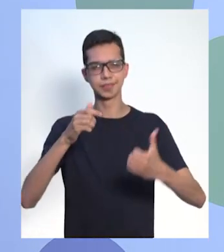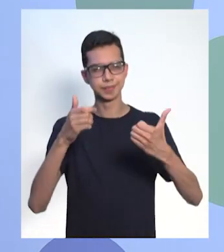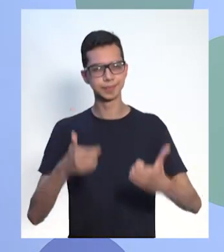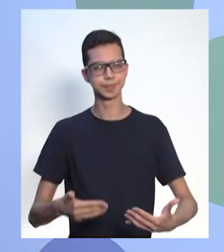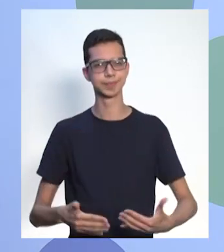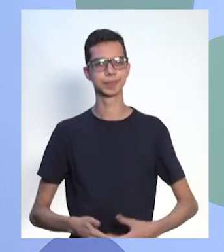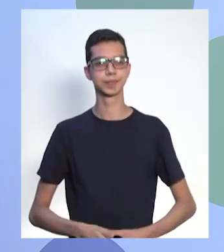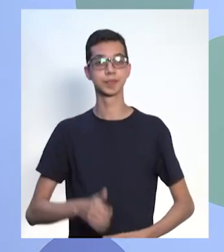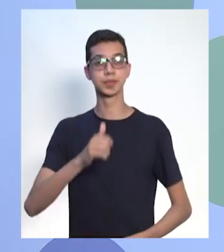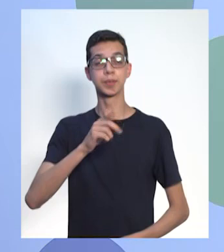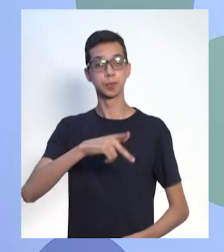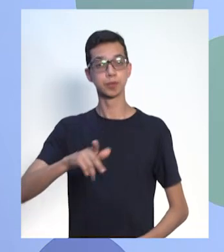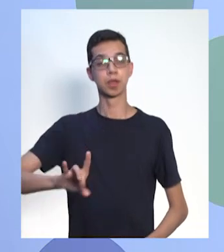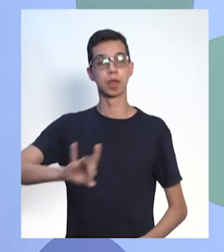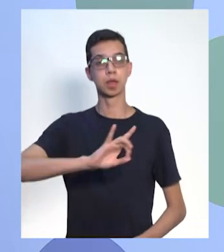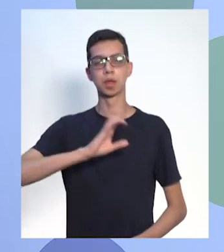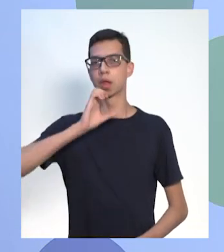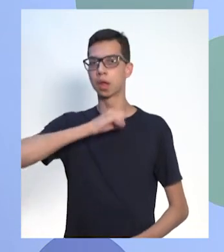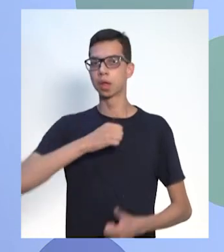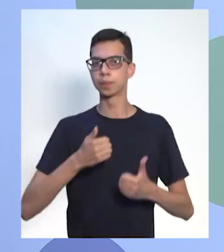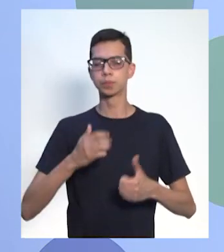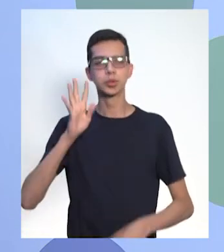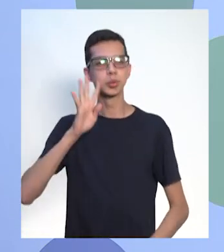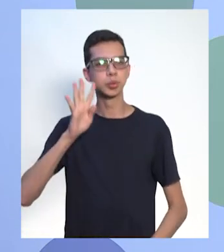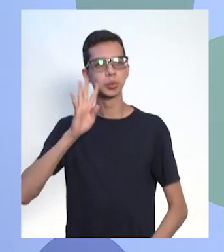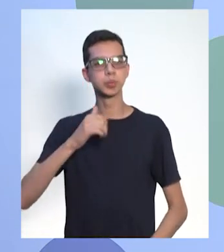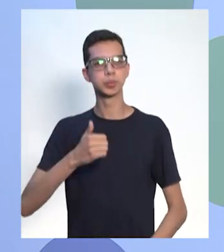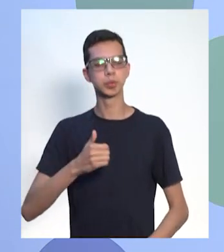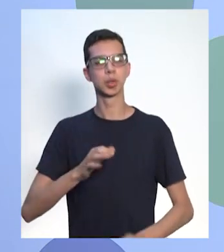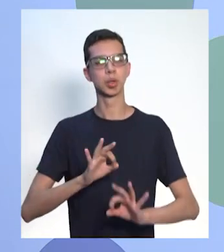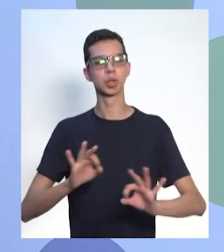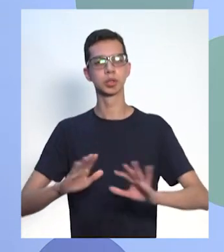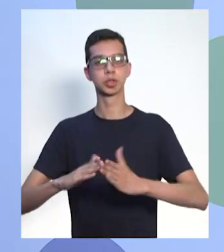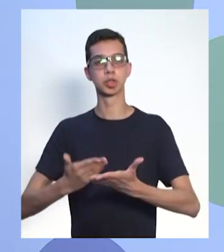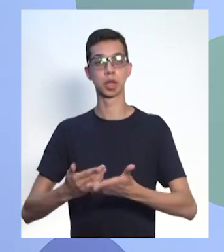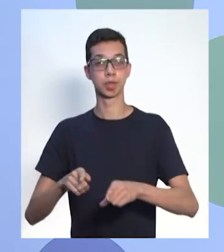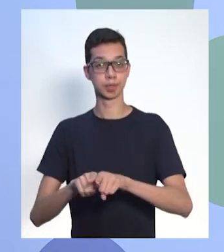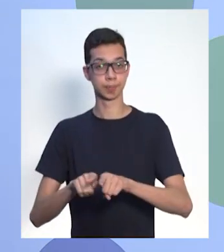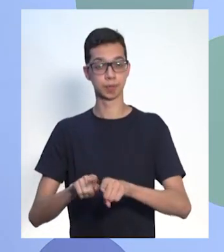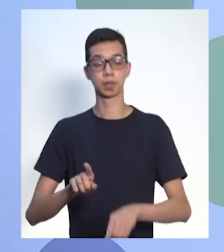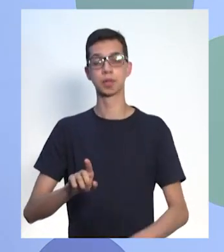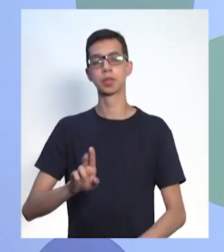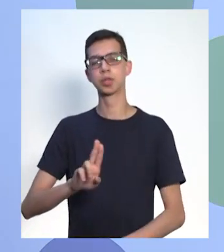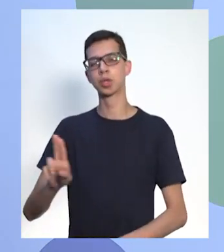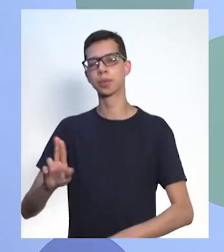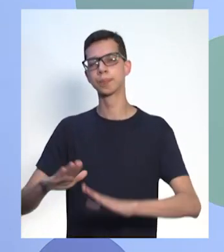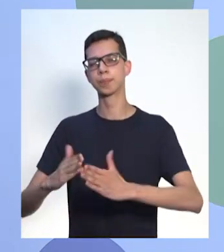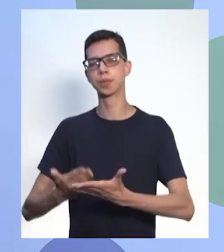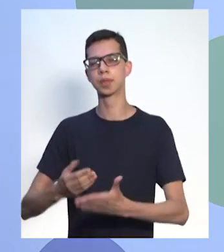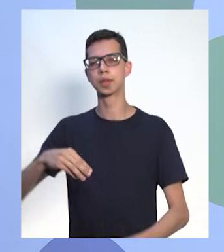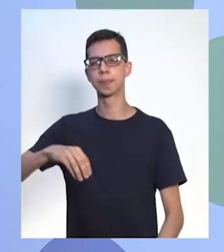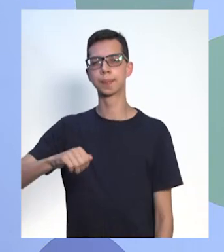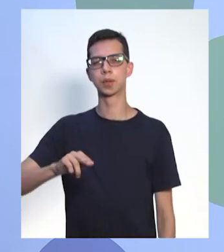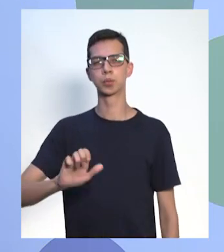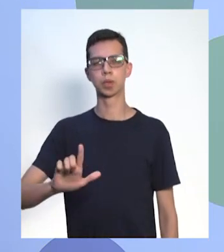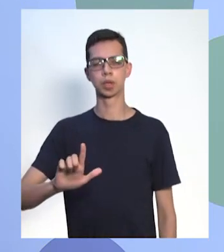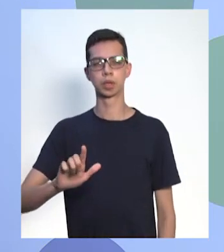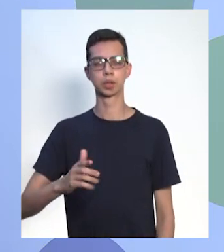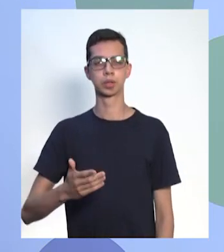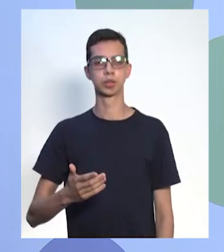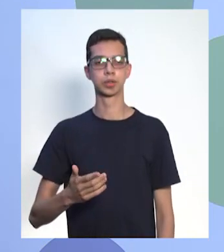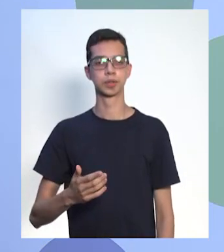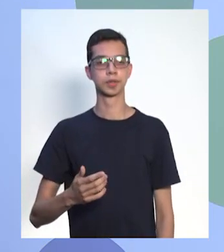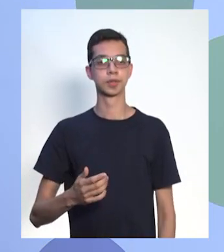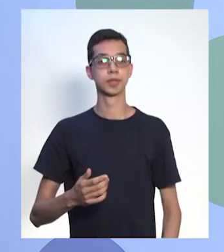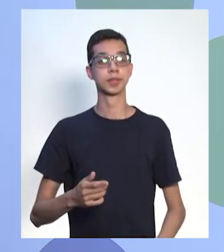rápidos aqui, hein? São rápidos. Gerador. Professor da Escola Manuel também participando. AP aqui, Arthur, Jayle, motor,